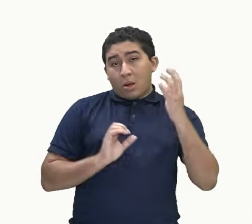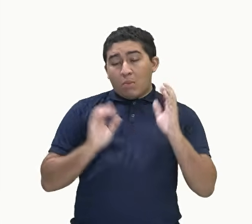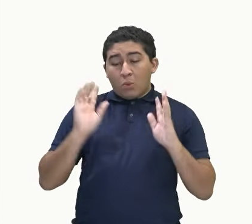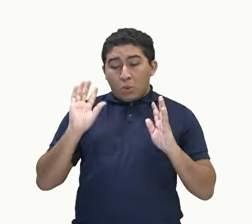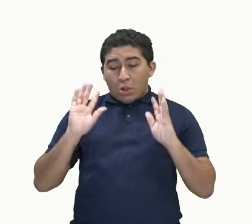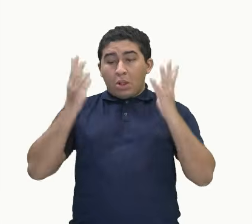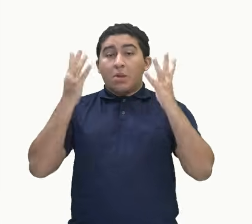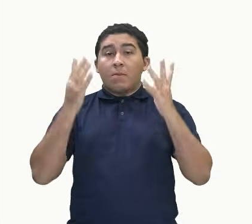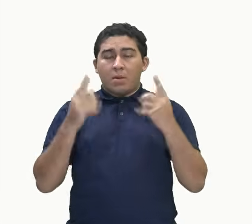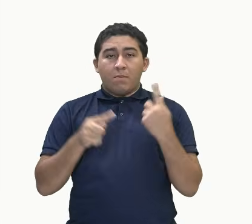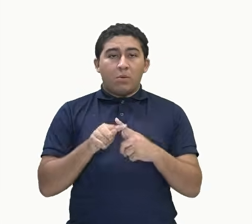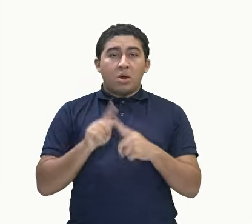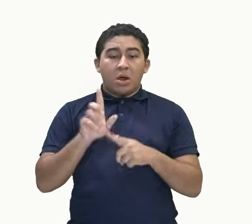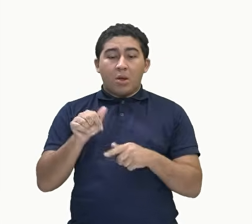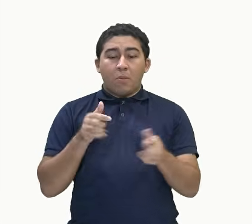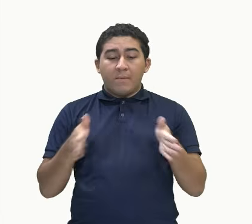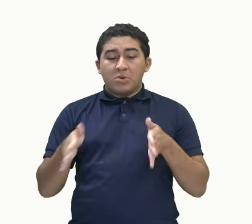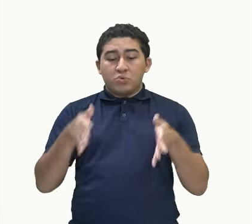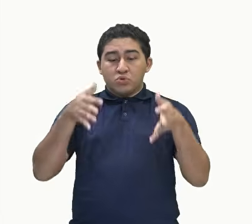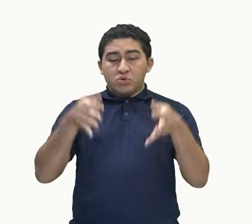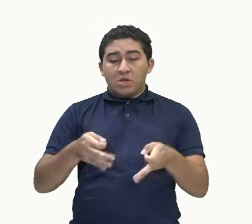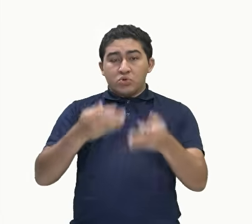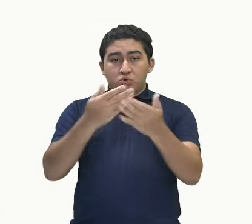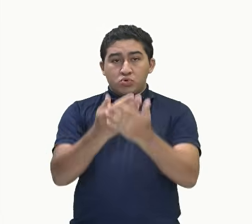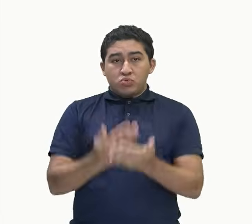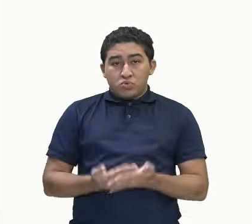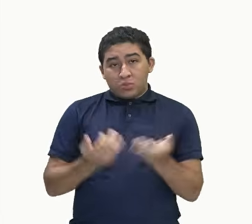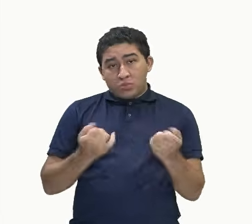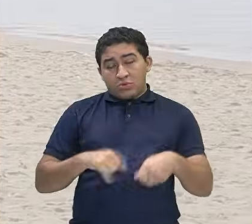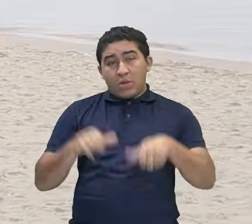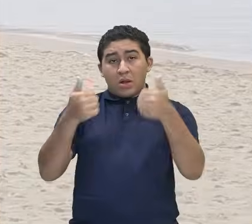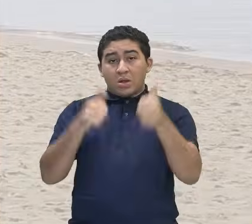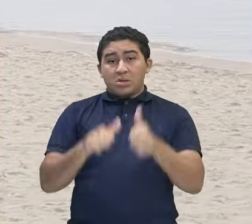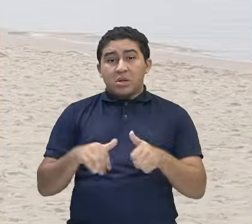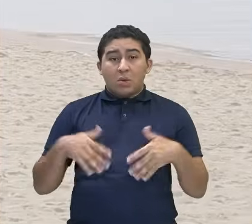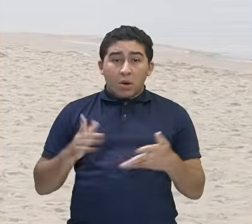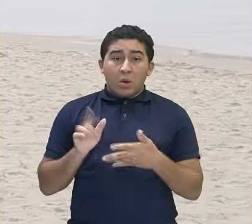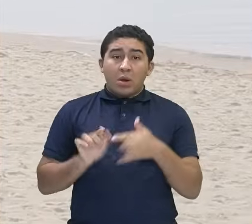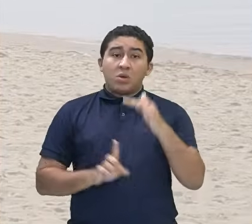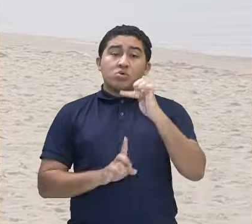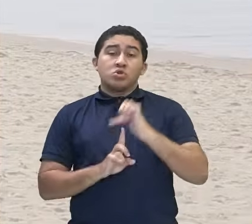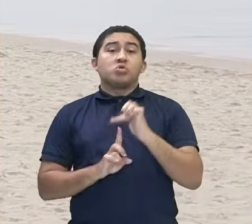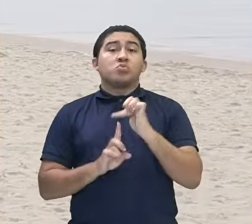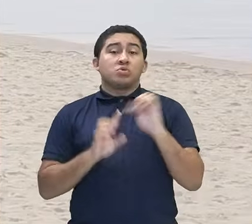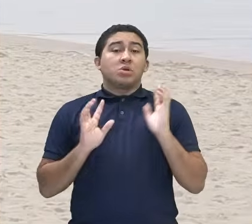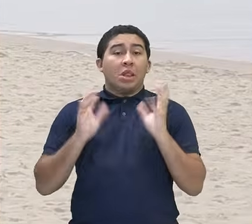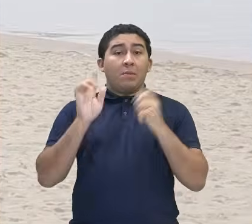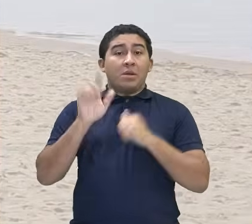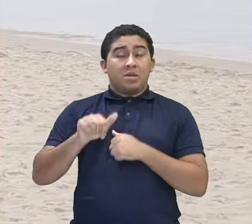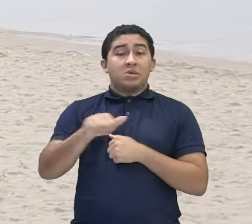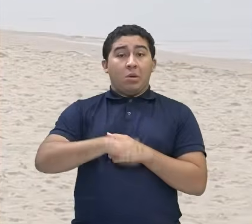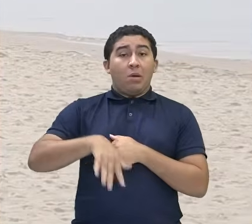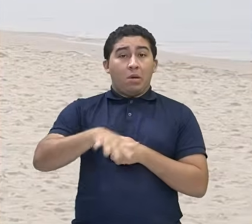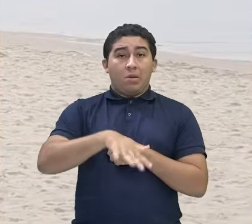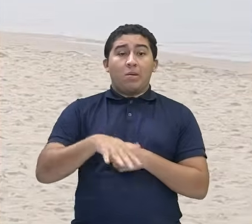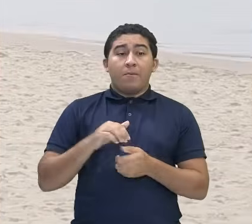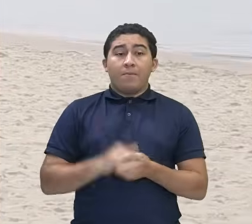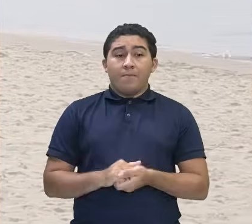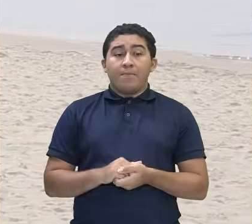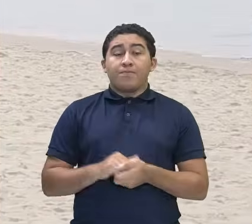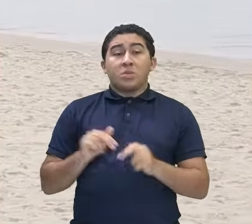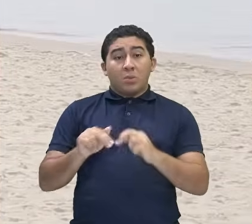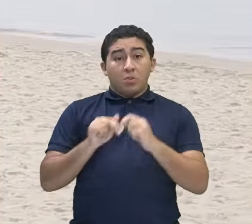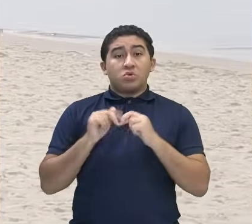um período para ser verificado o tipo de clima daquele local. Então, por isso que vai